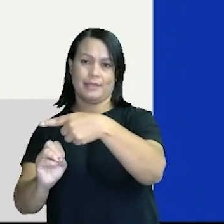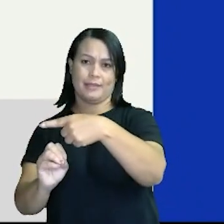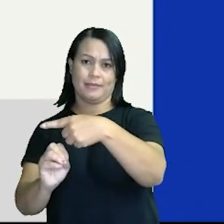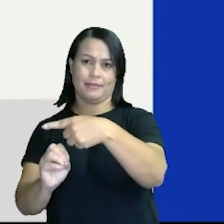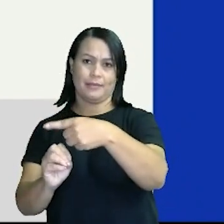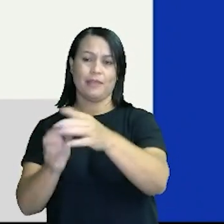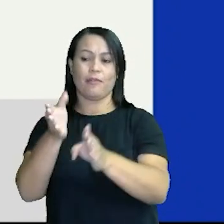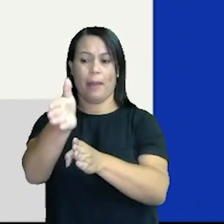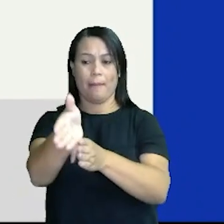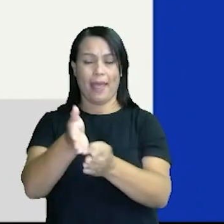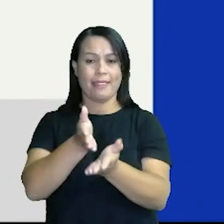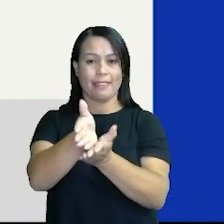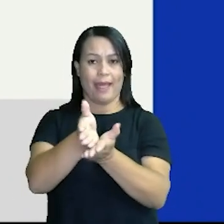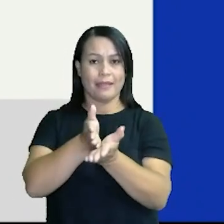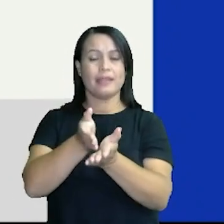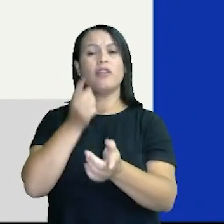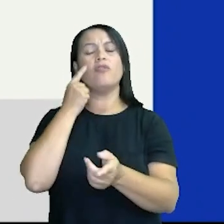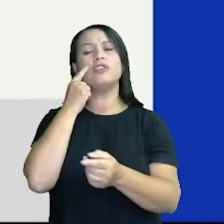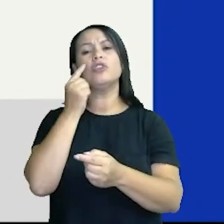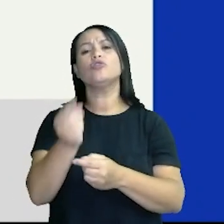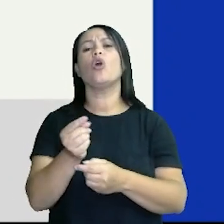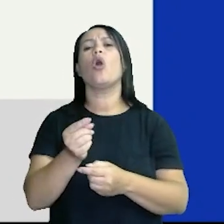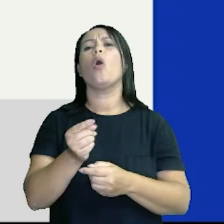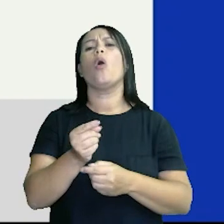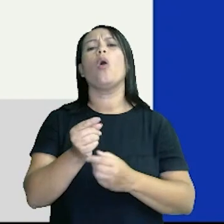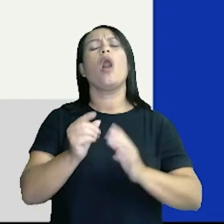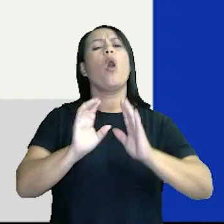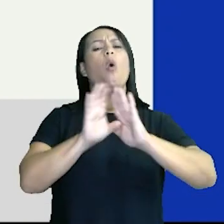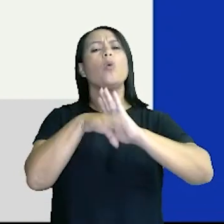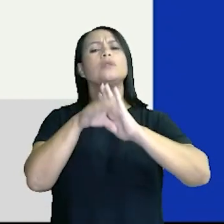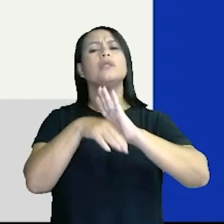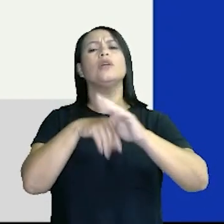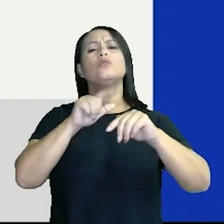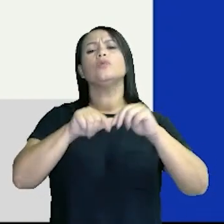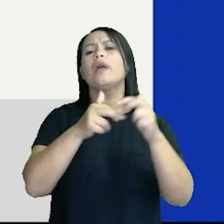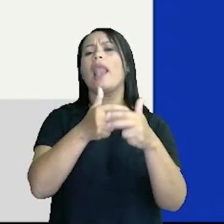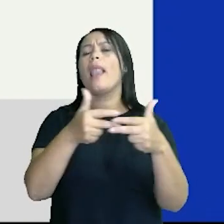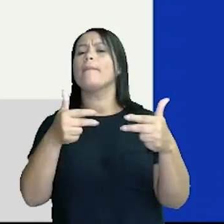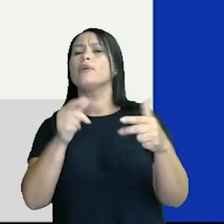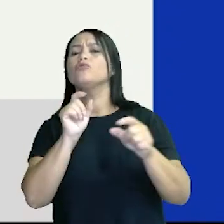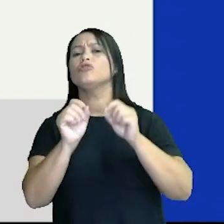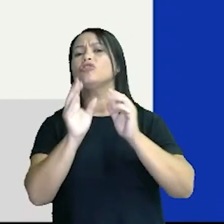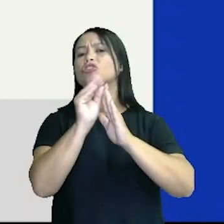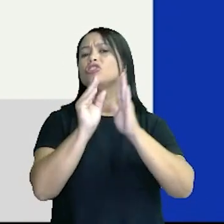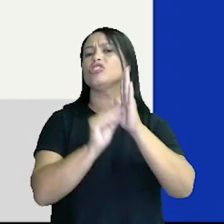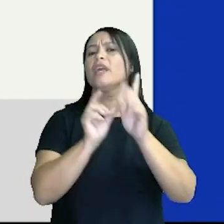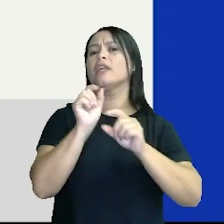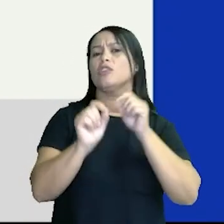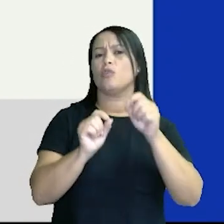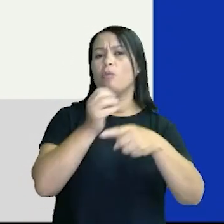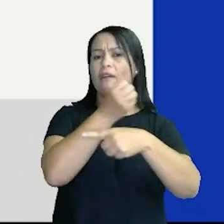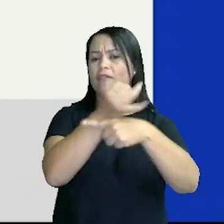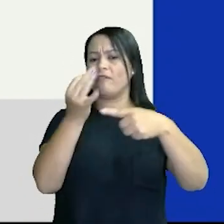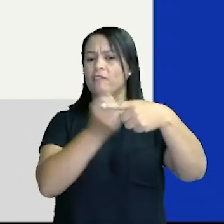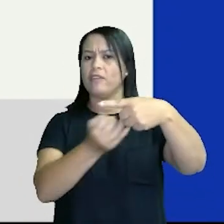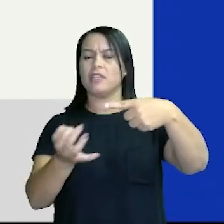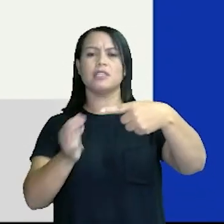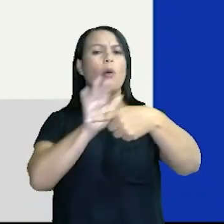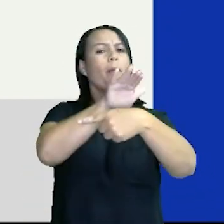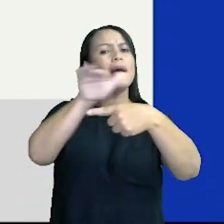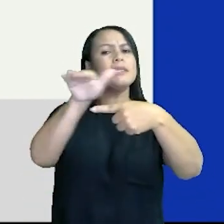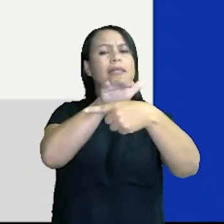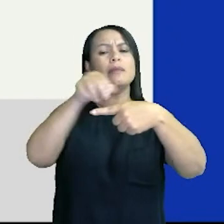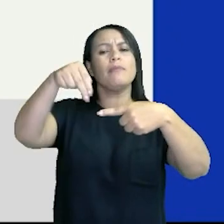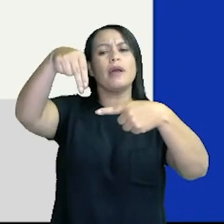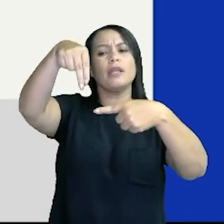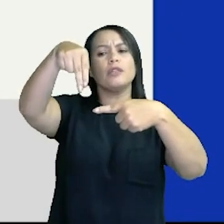5/10. A denominação dos elementos de uma fração, o número que fica na parte de cima da fração é chamado